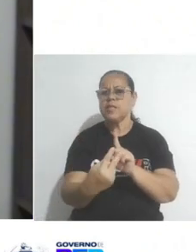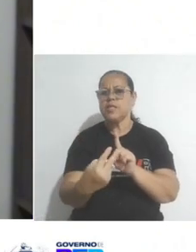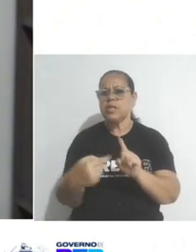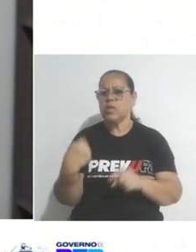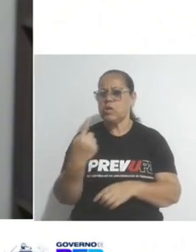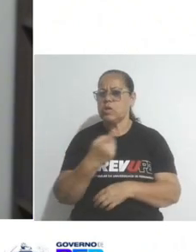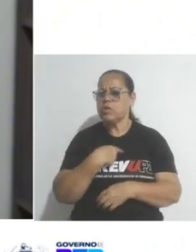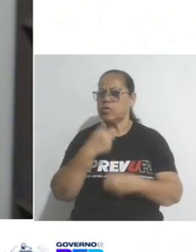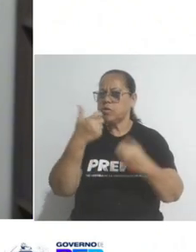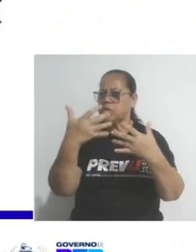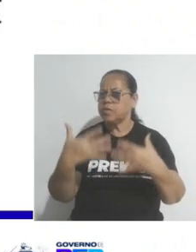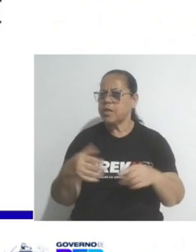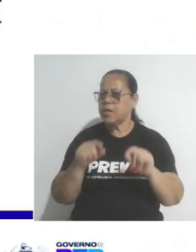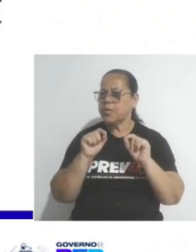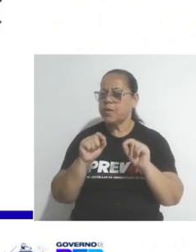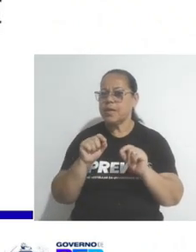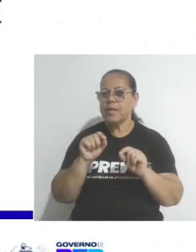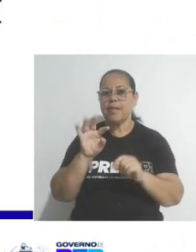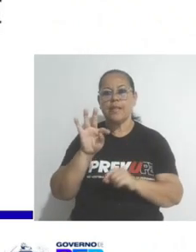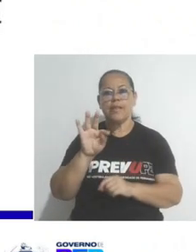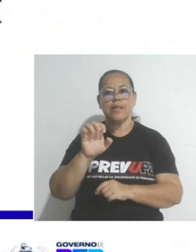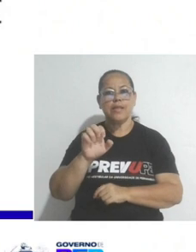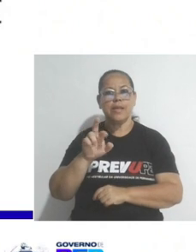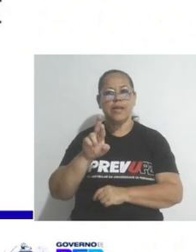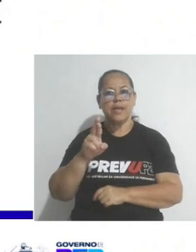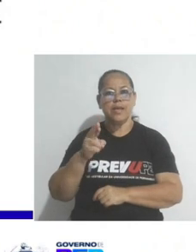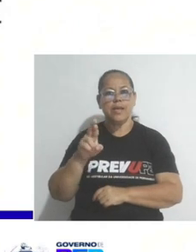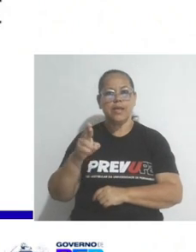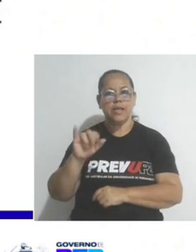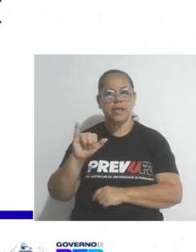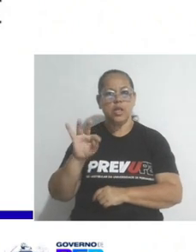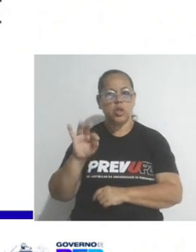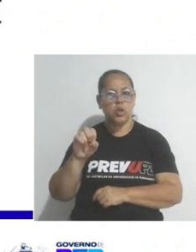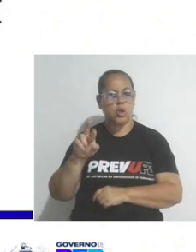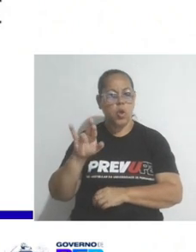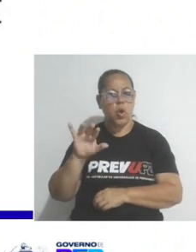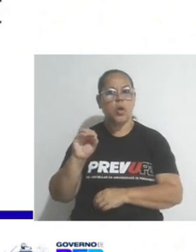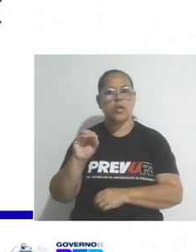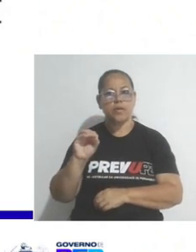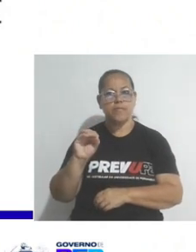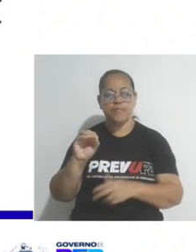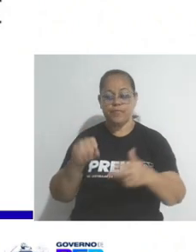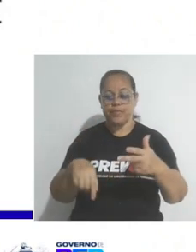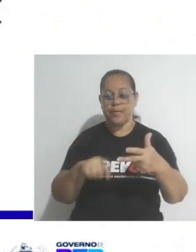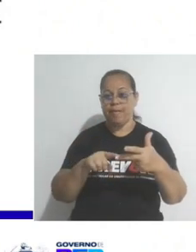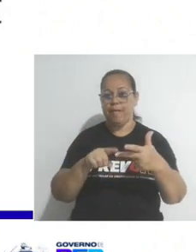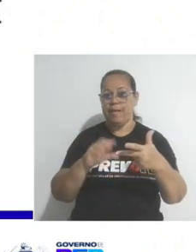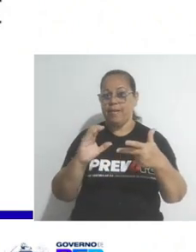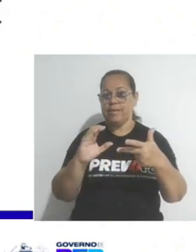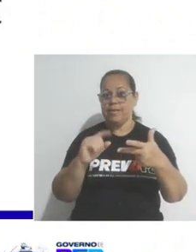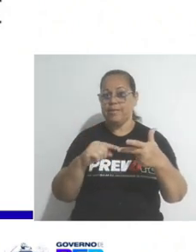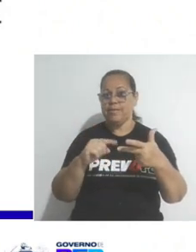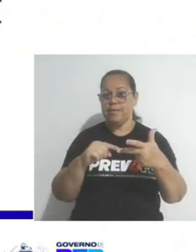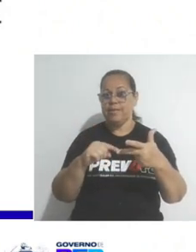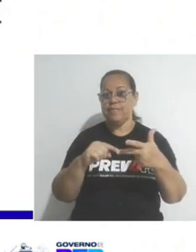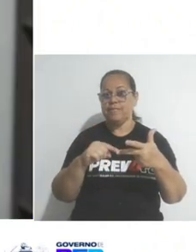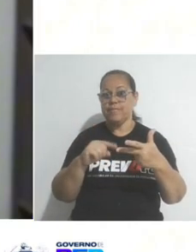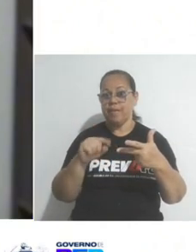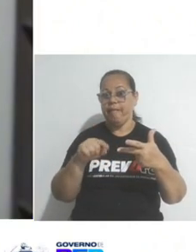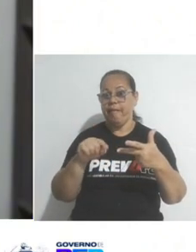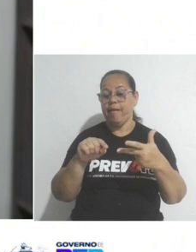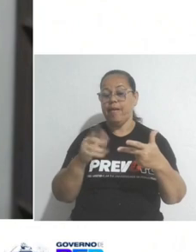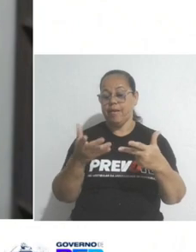a gente está tratando do território A opção número C O território é exatamente isso